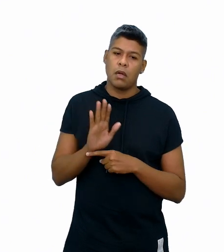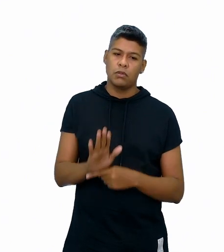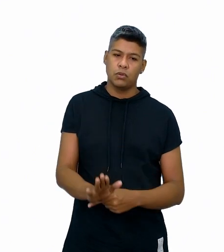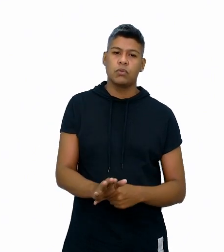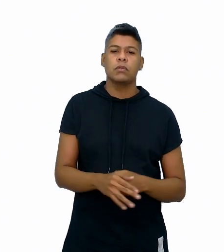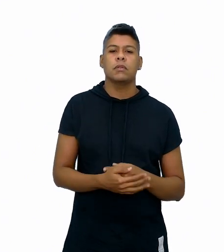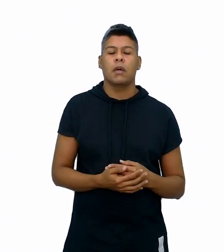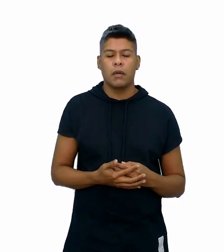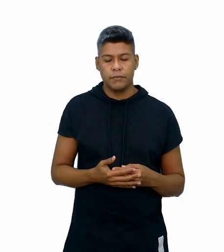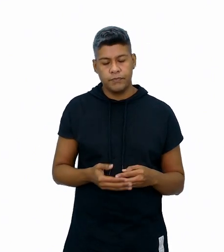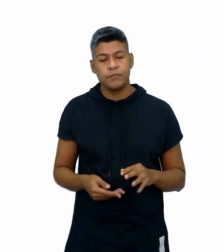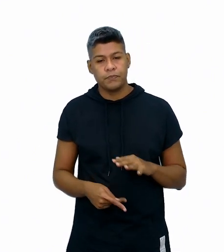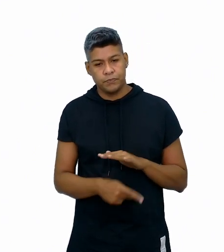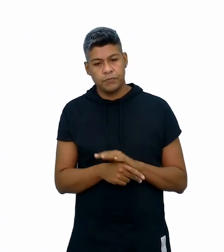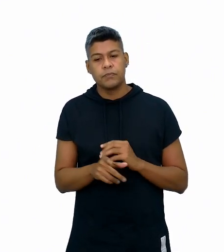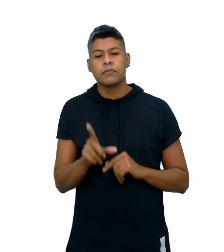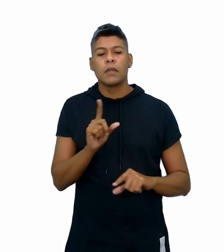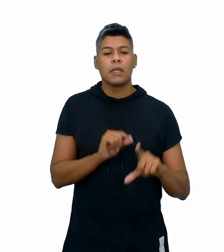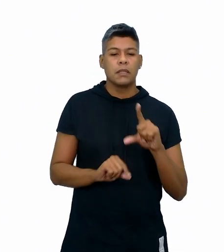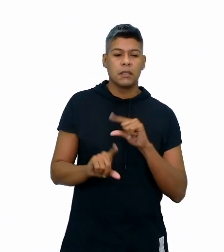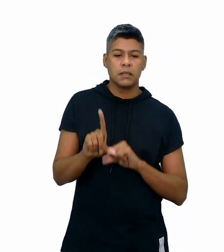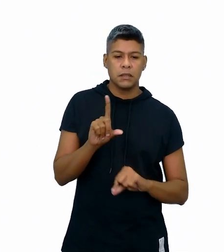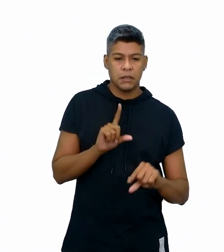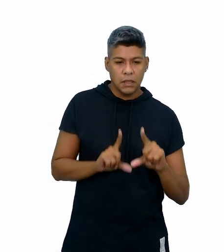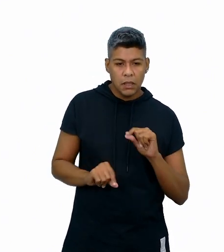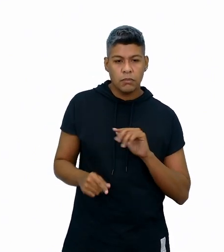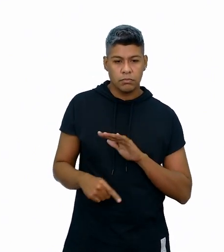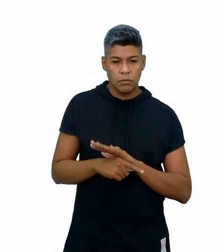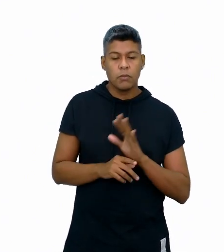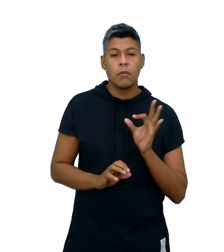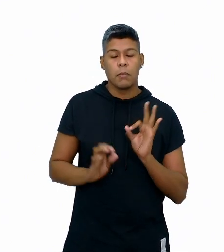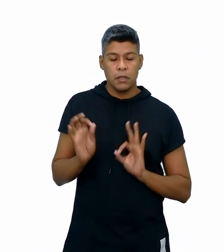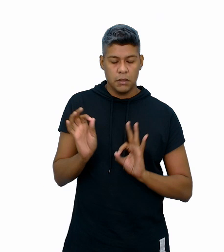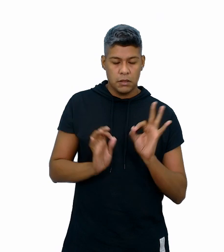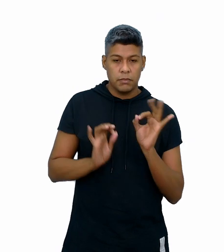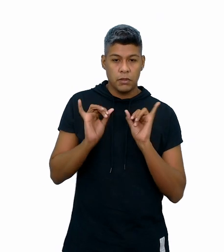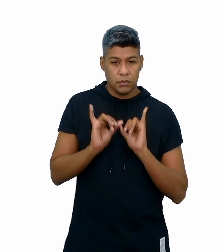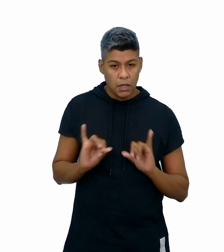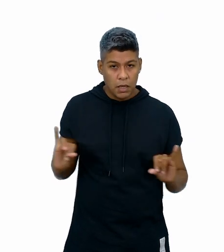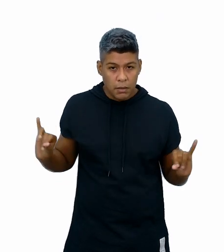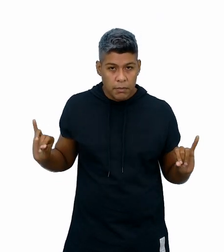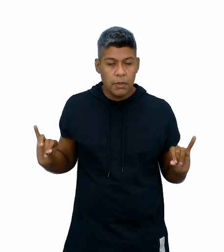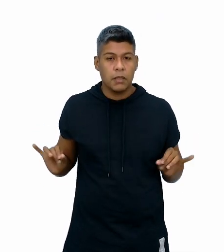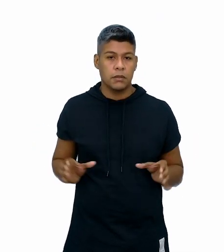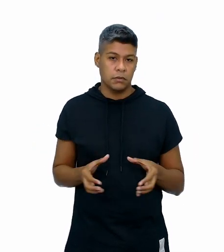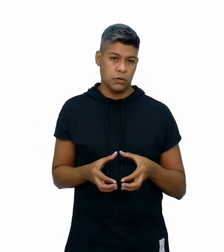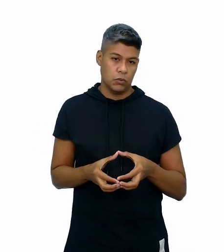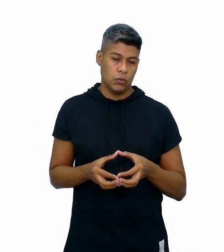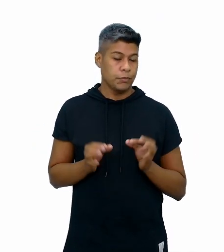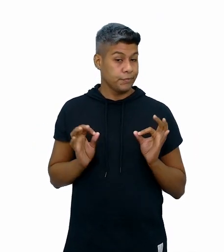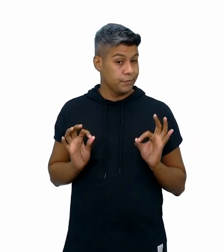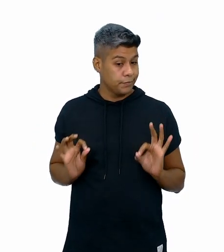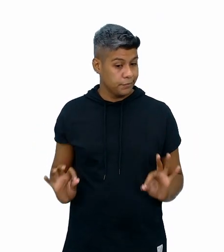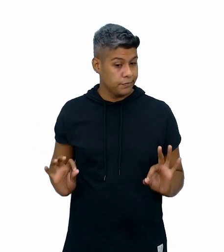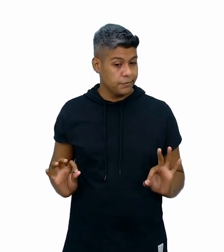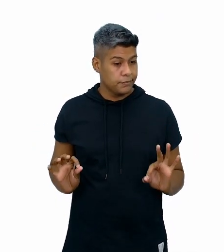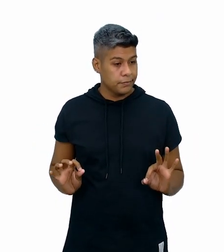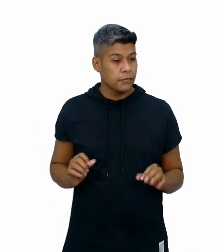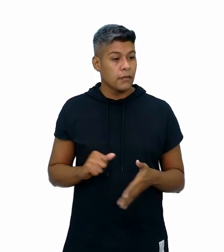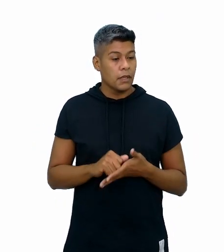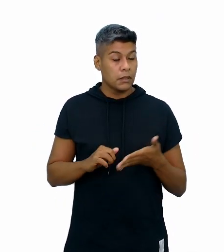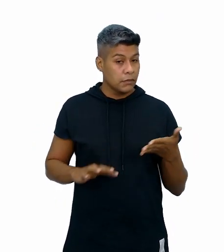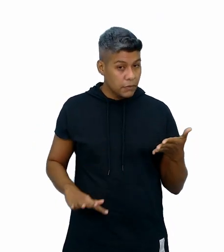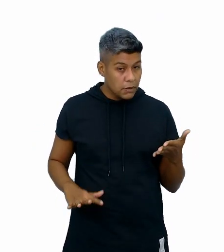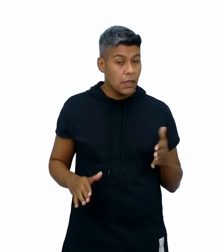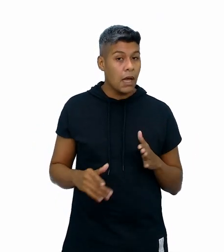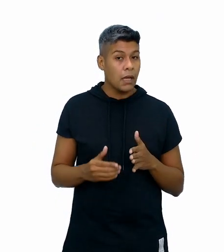aí essa tomada de decisões durante o planejamento da campanha da turma, né? As